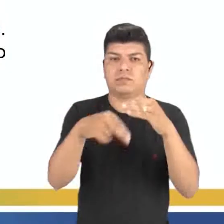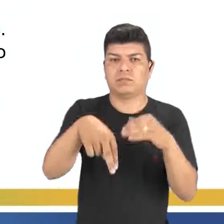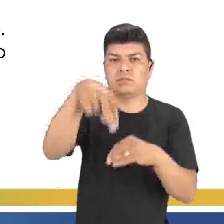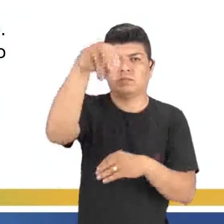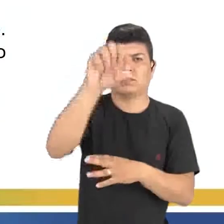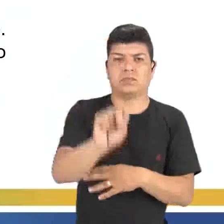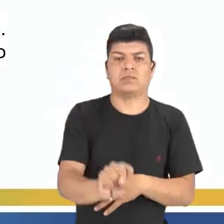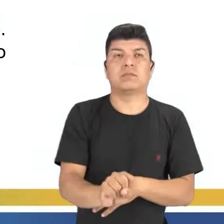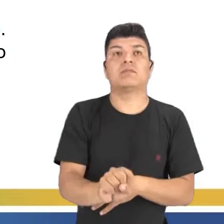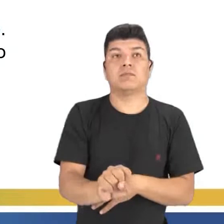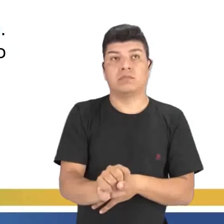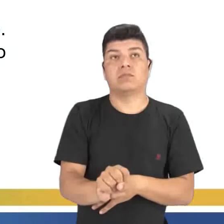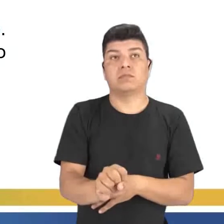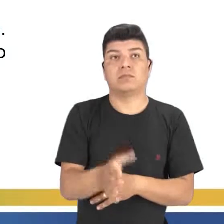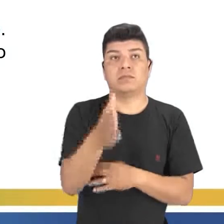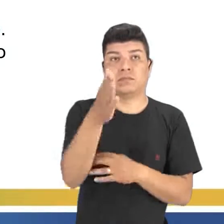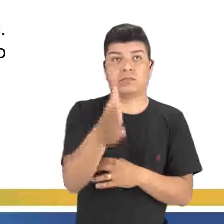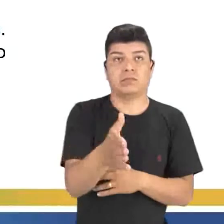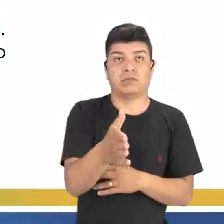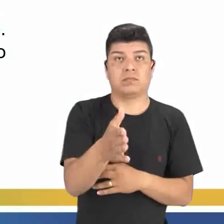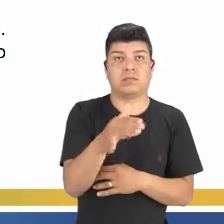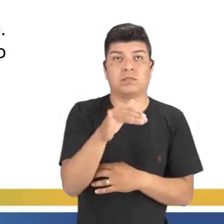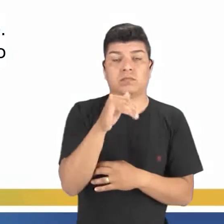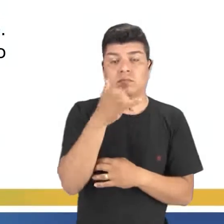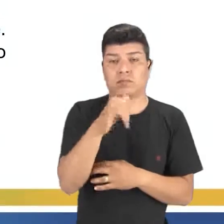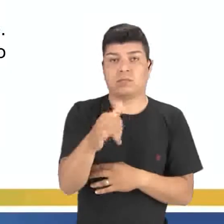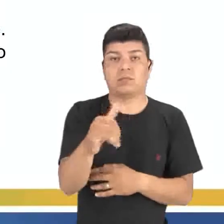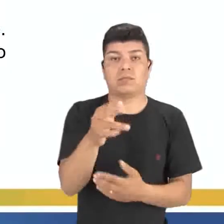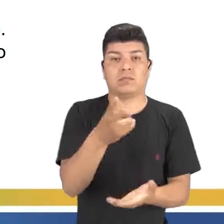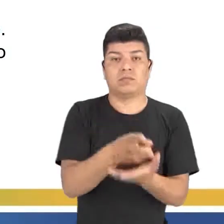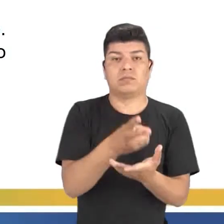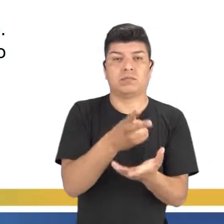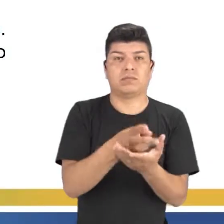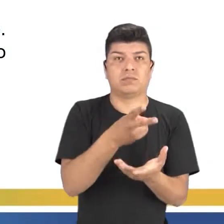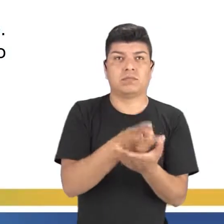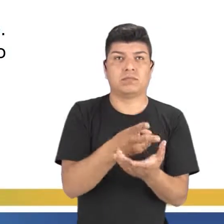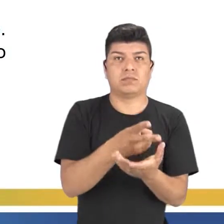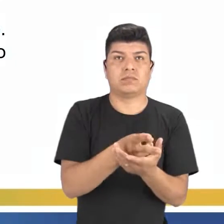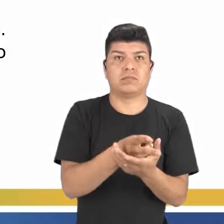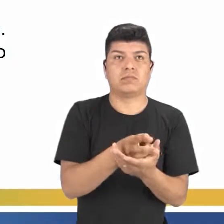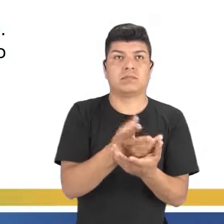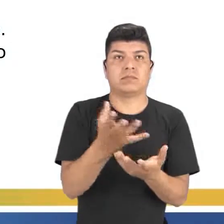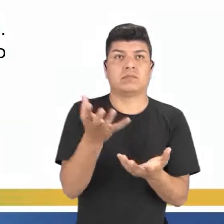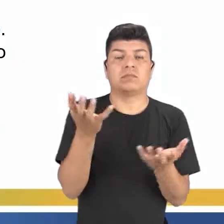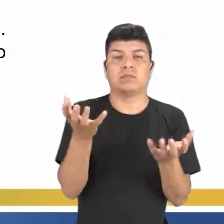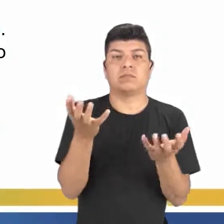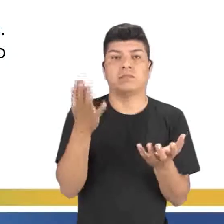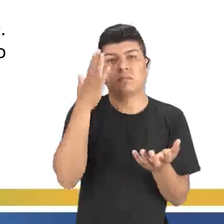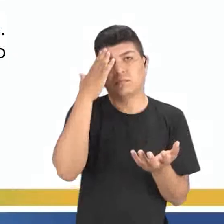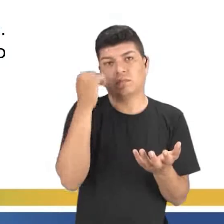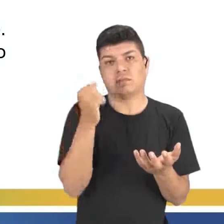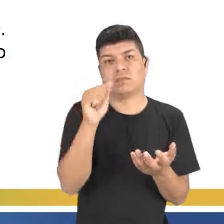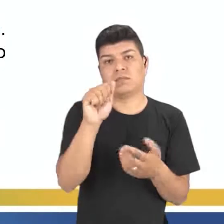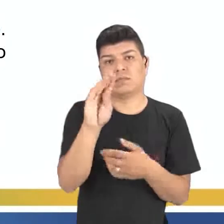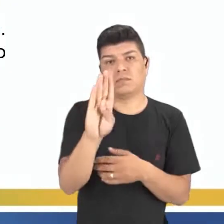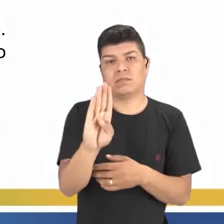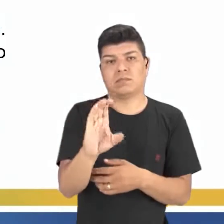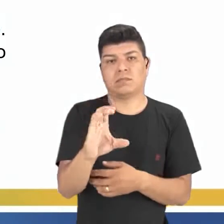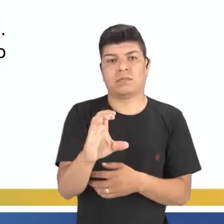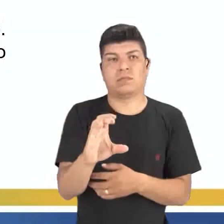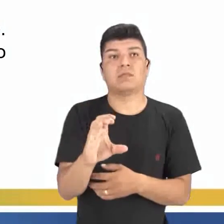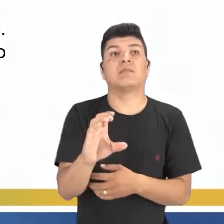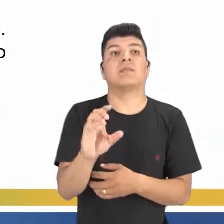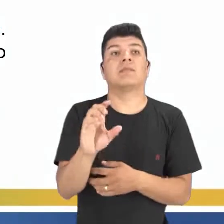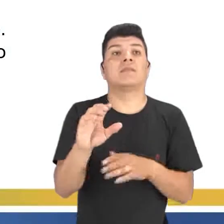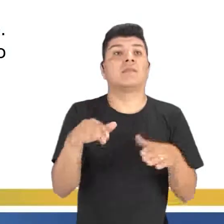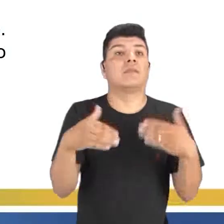norte-sul, percorrido por uma corrente elétrica constante, e aí ele quer que a gente afirme a opção A, B ou C em